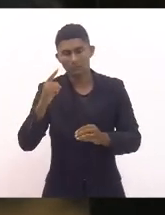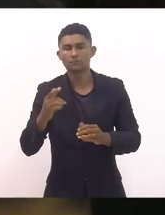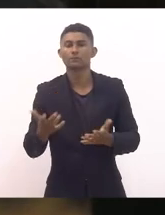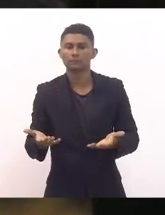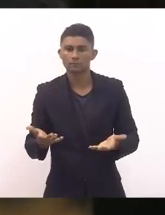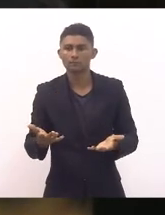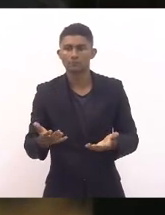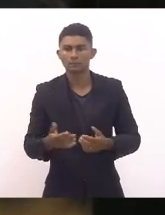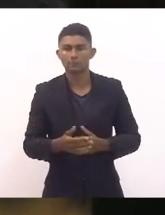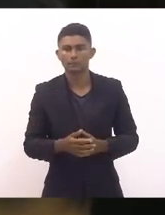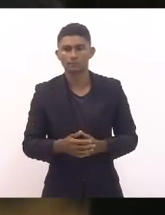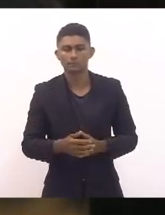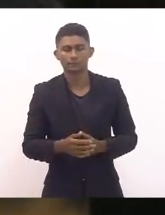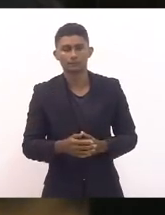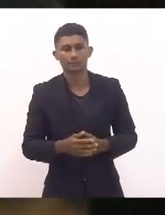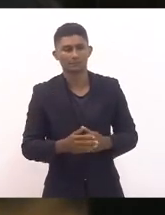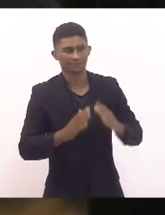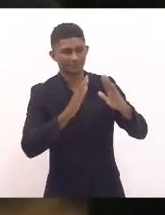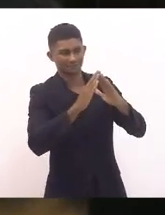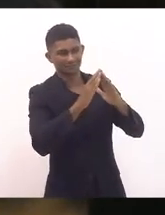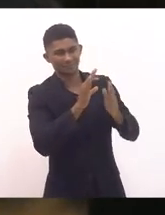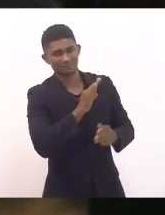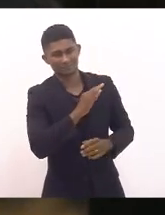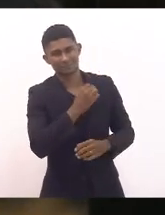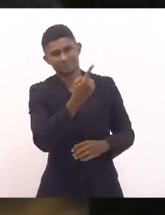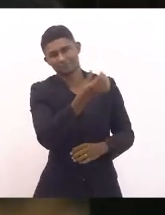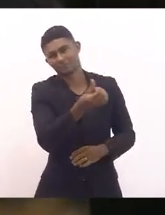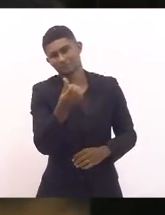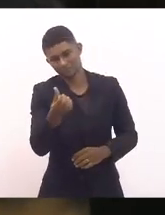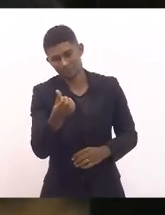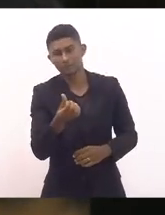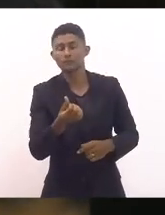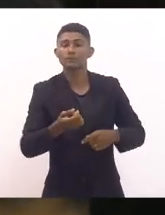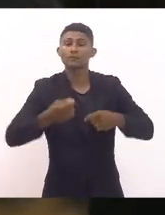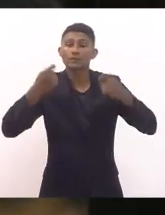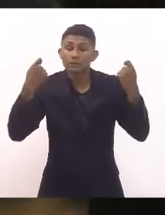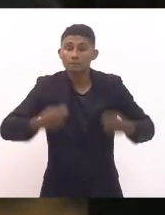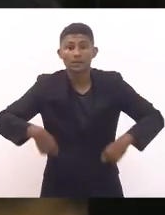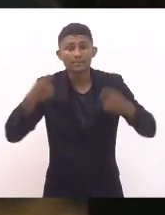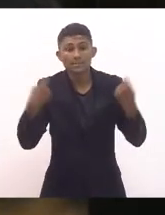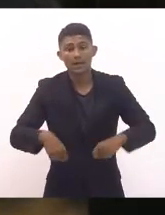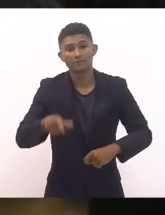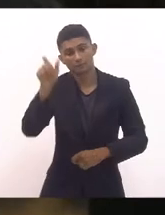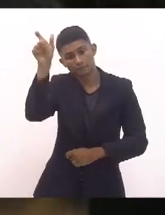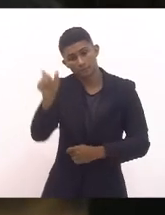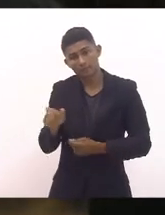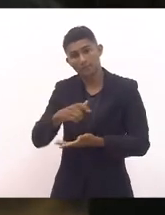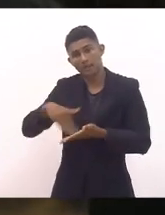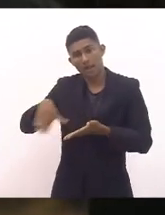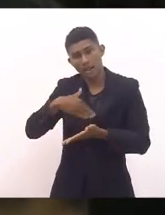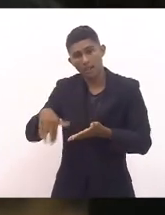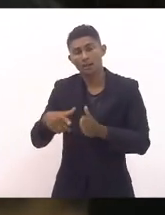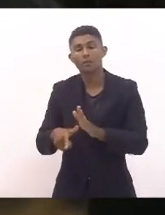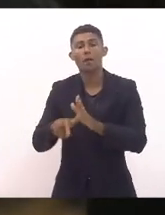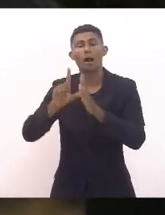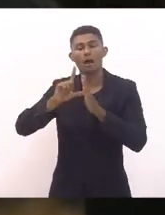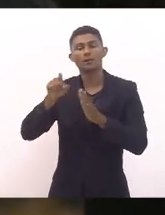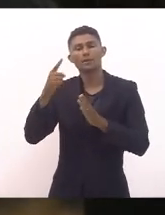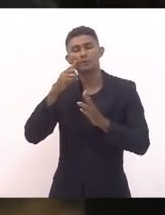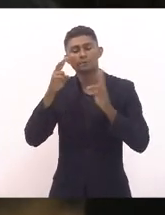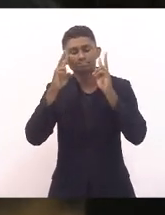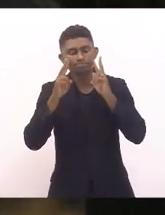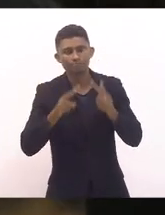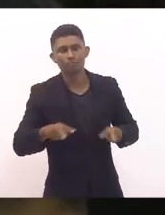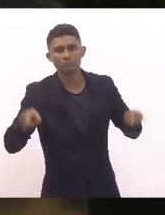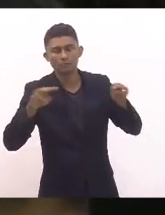da extensão da 166DP da Vila do Abraão, deveria o secretário de Estado ter visto uma